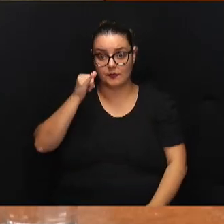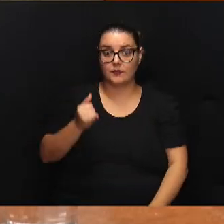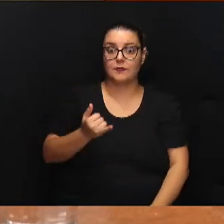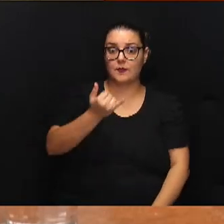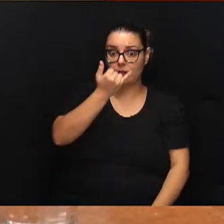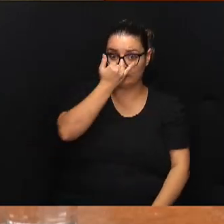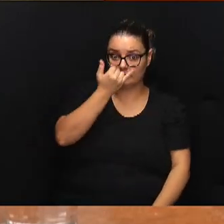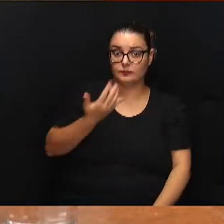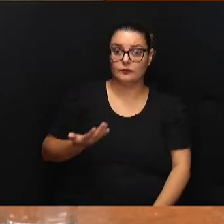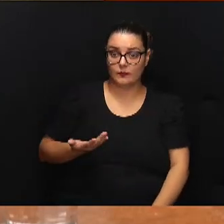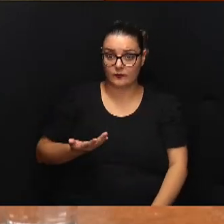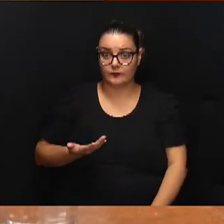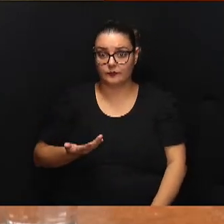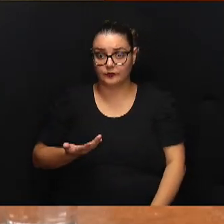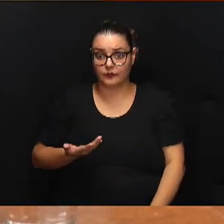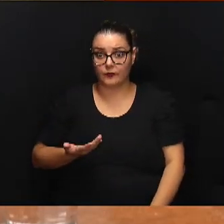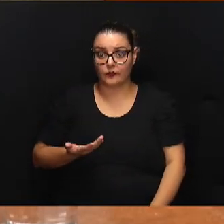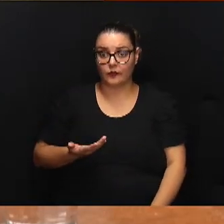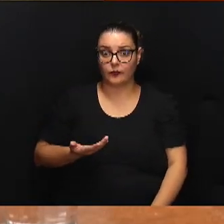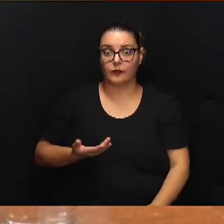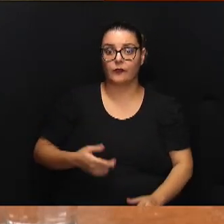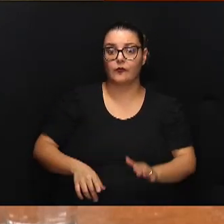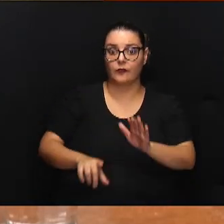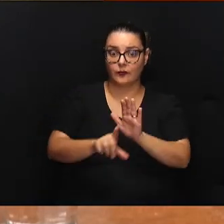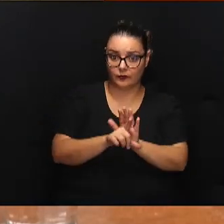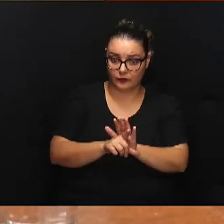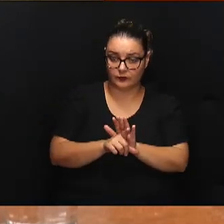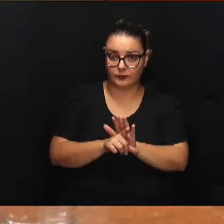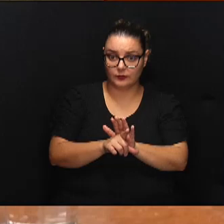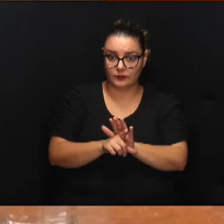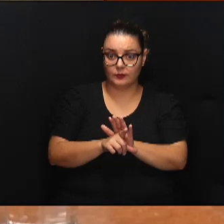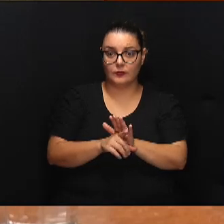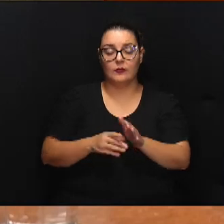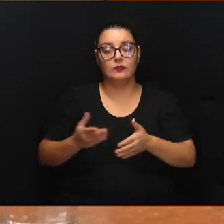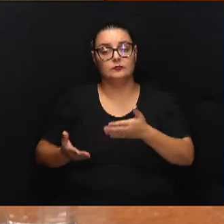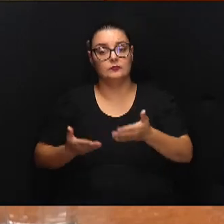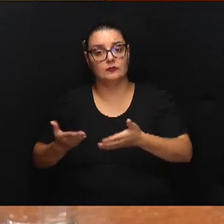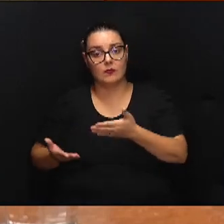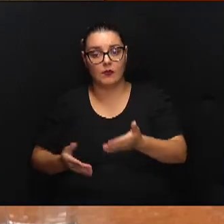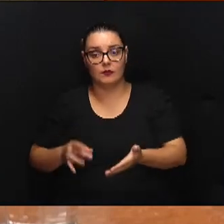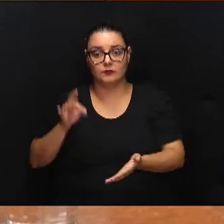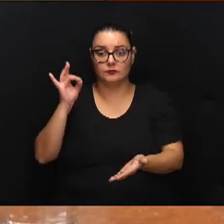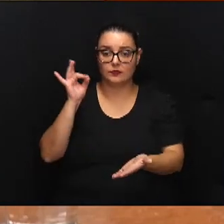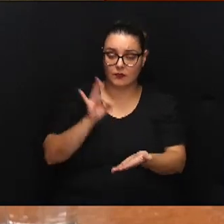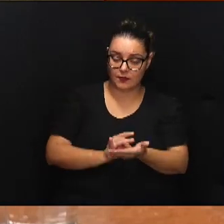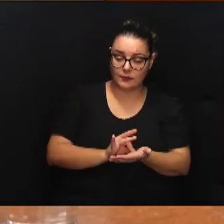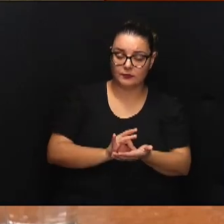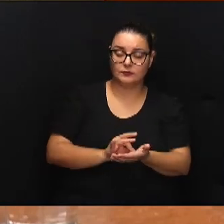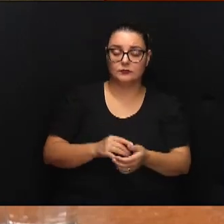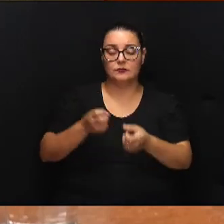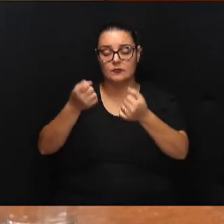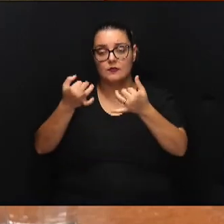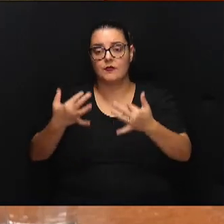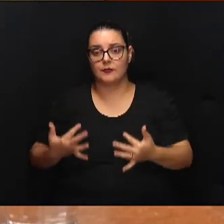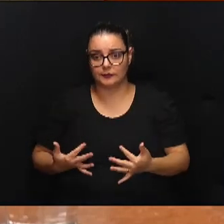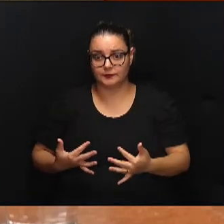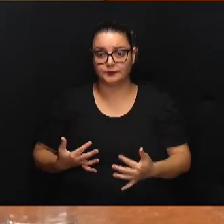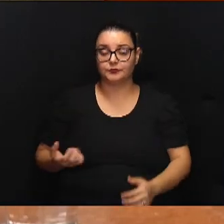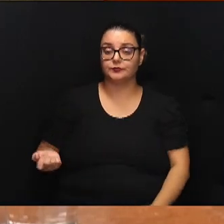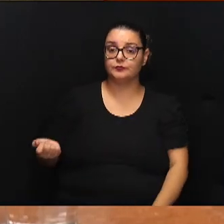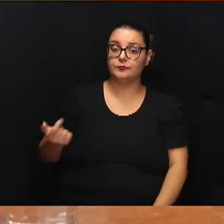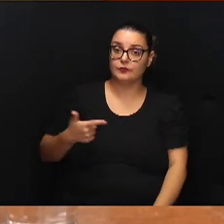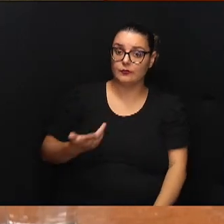de forma de lei, de tratamento efetivo, de orientação, ao